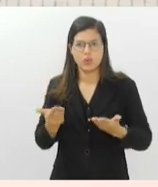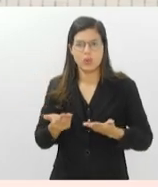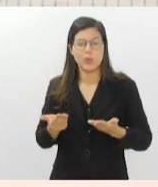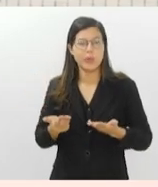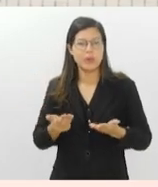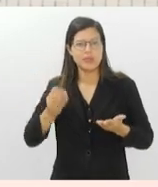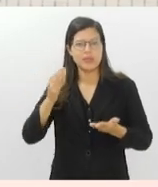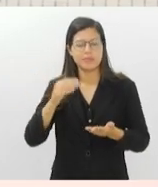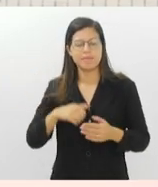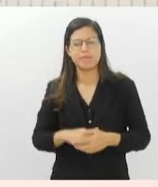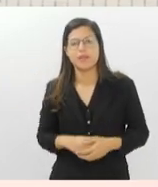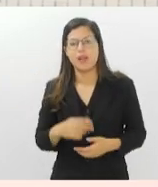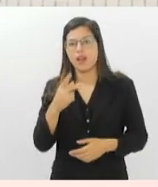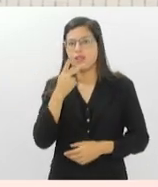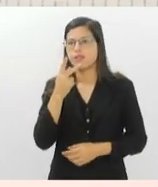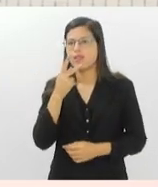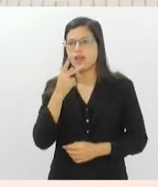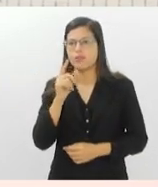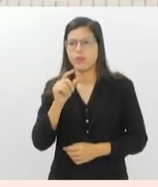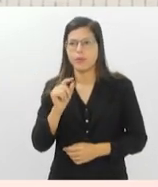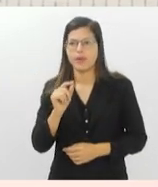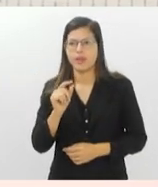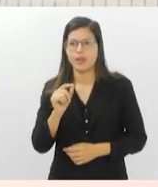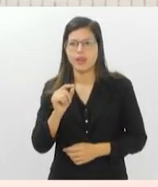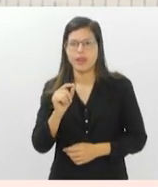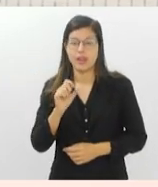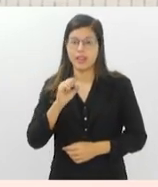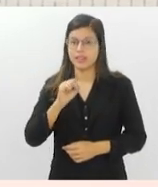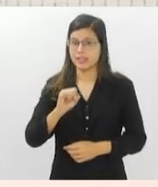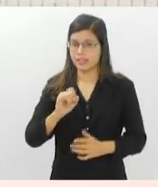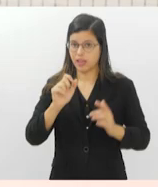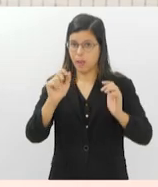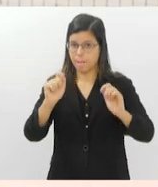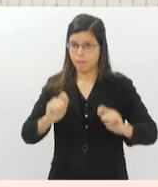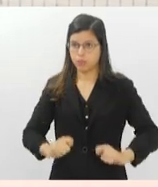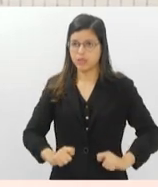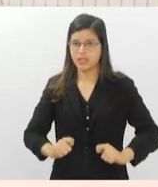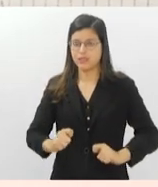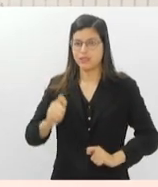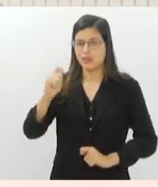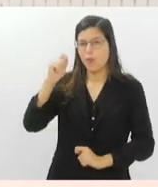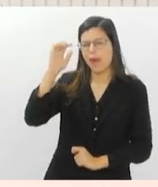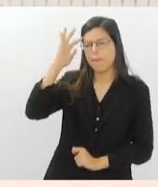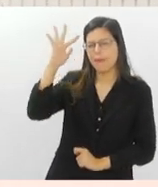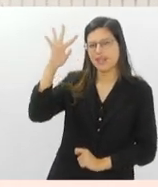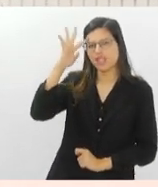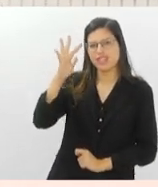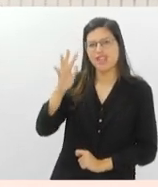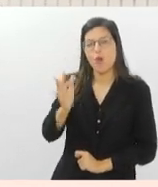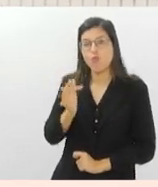fundamental. E ele diz assim: se é possível cogitar um futuro,